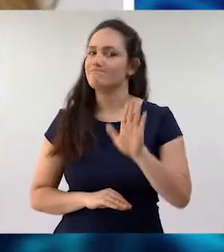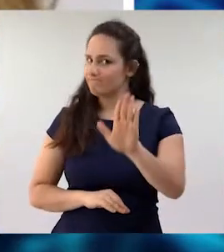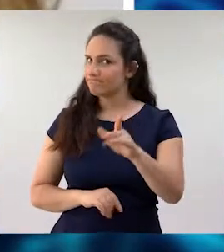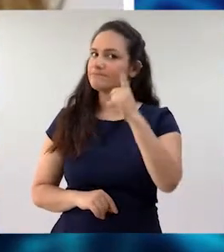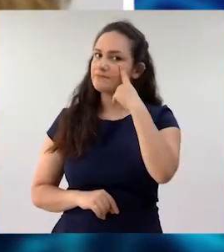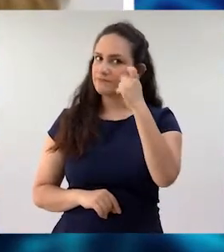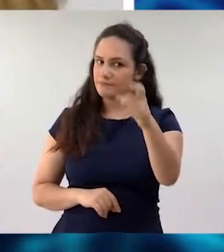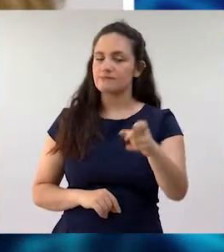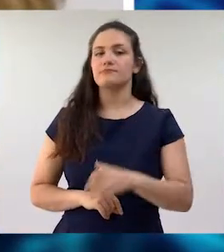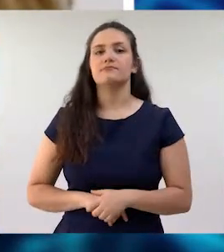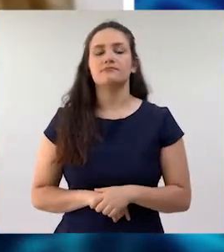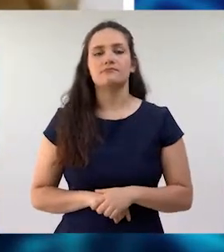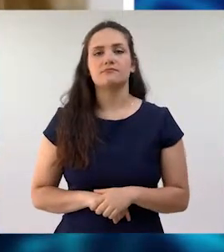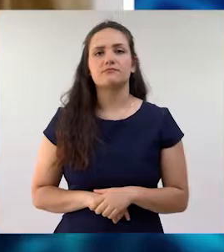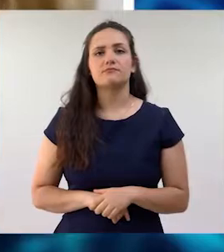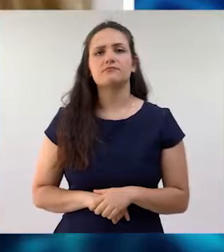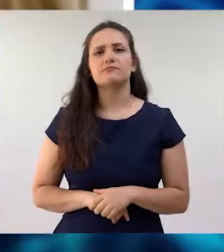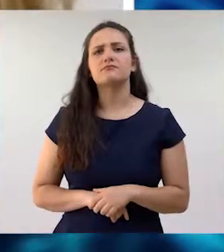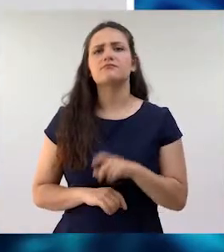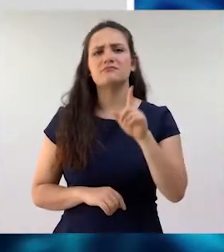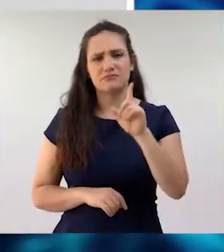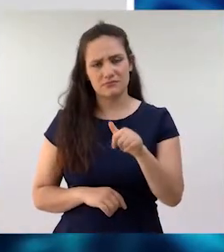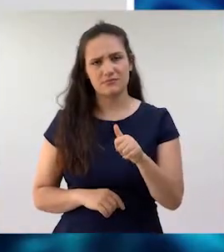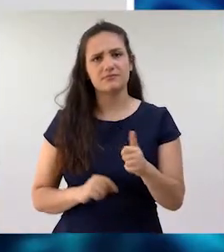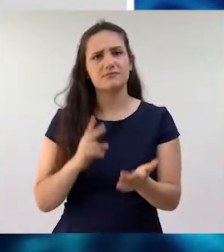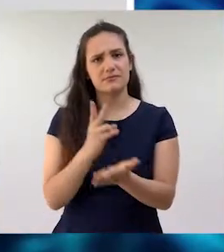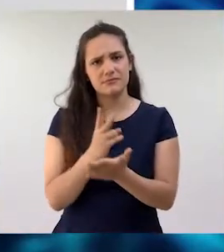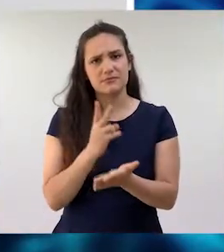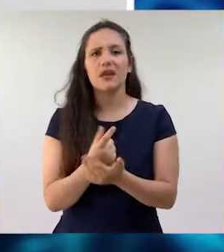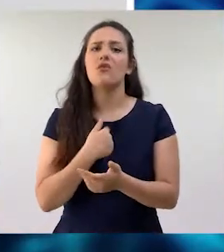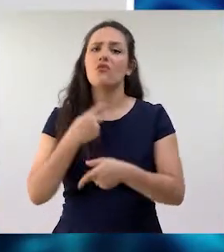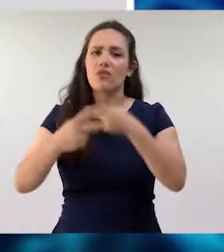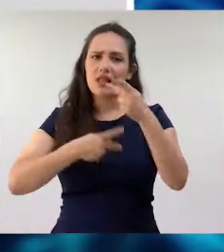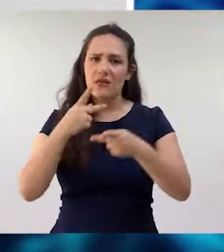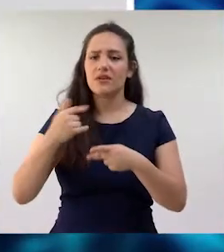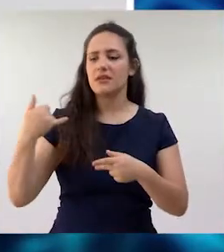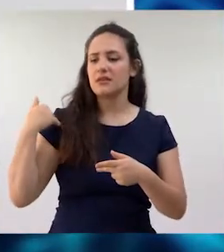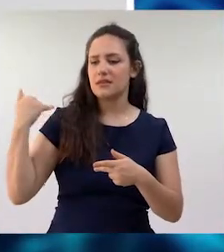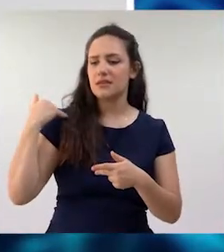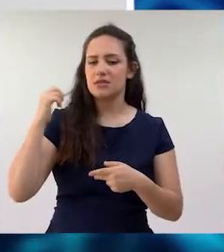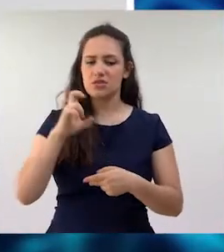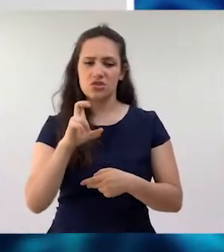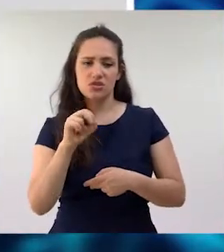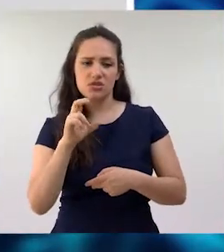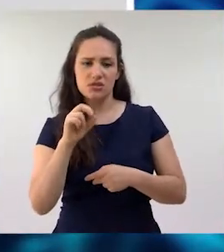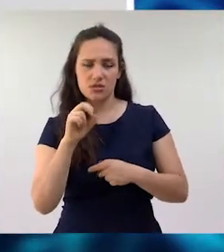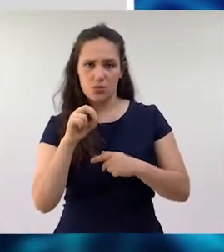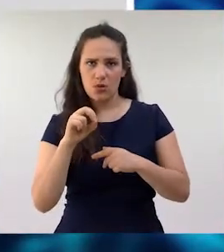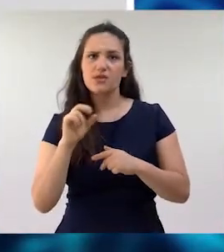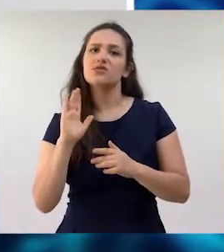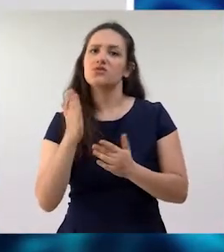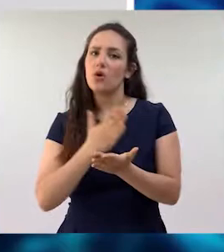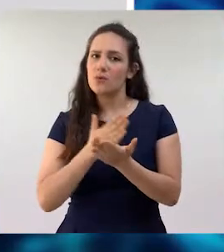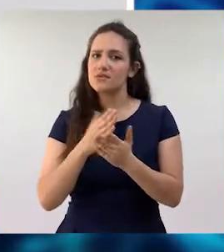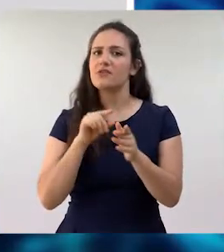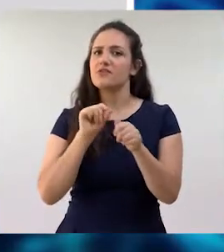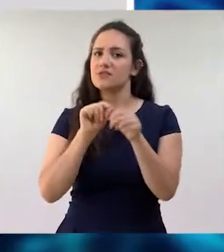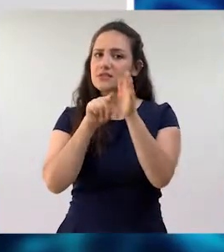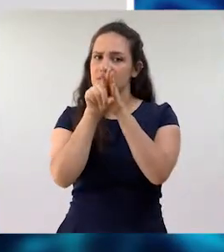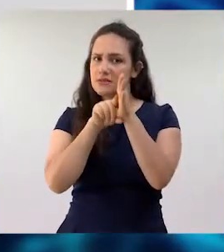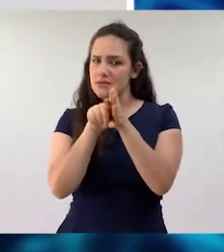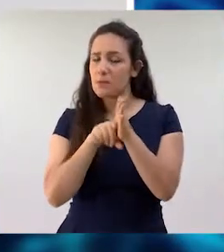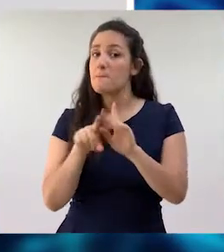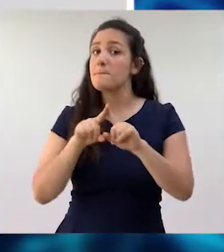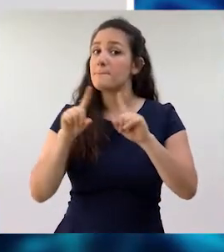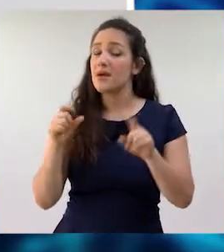muito interessante. Até recentemente, a gente indicava a partir dos 50 anos. Ano